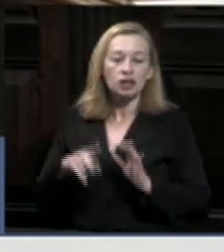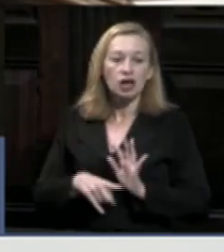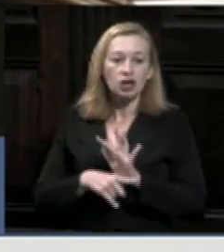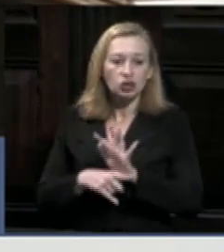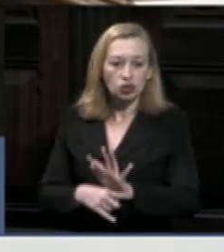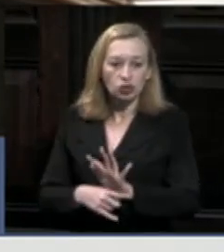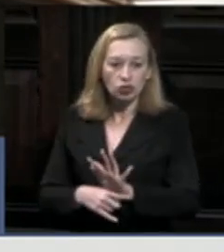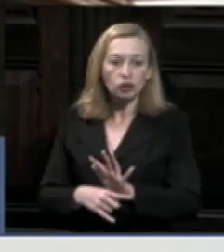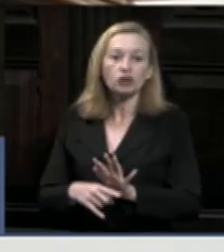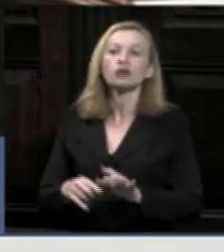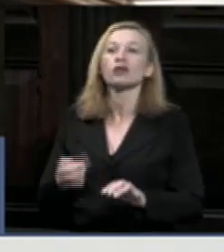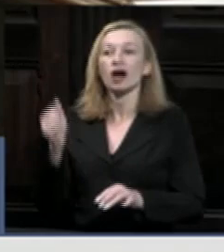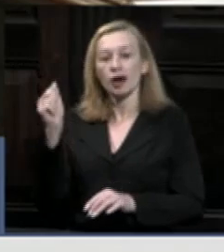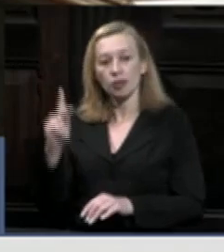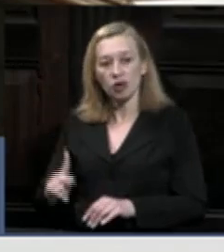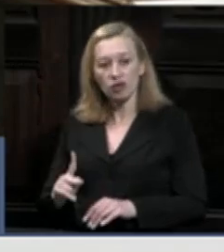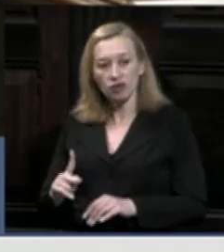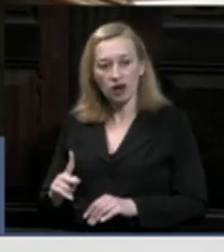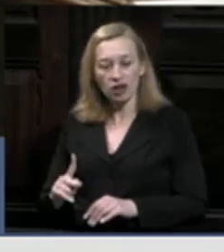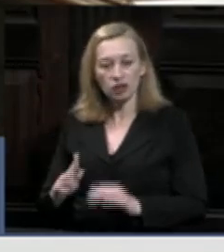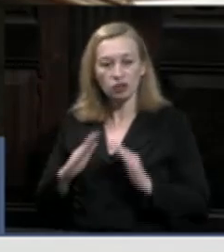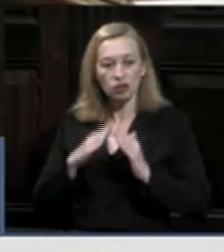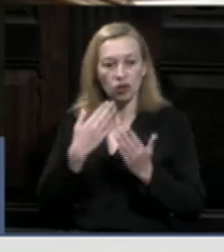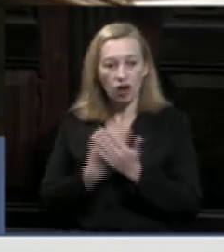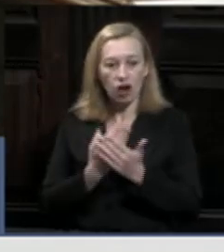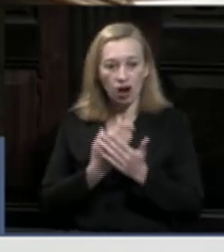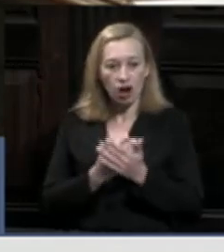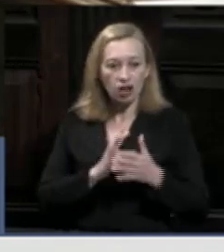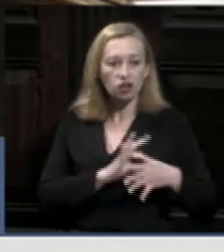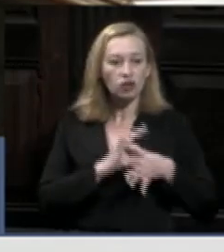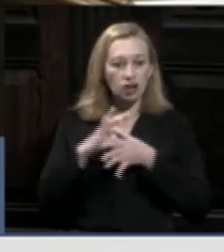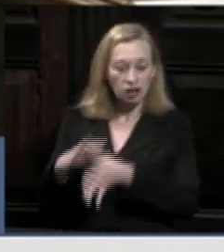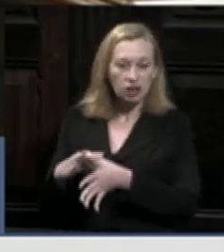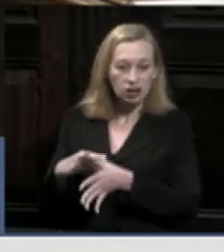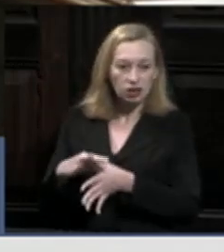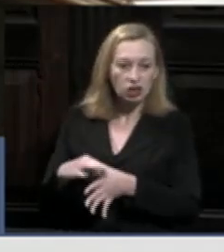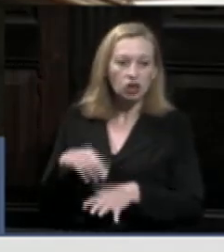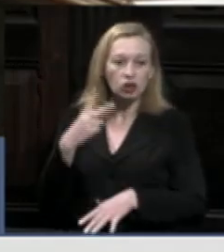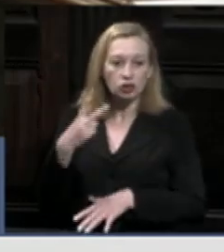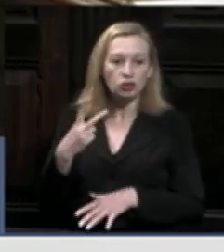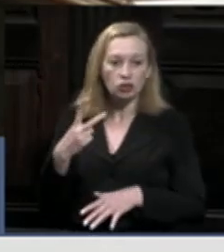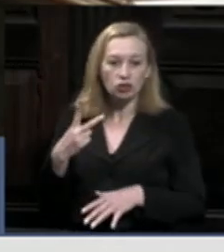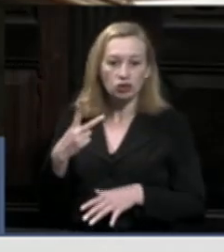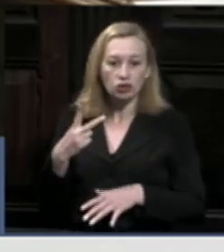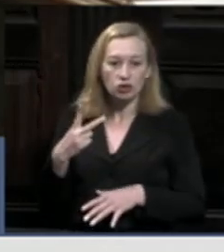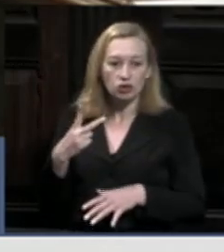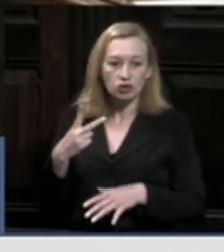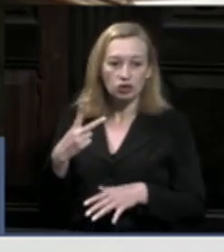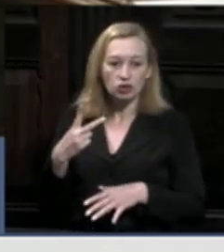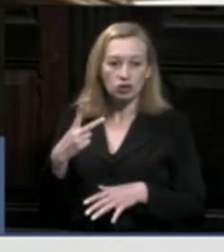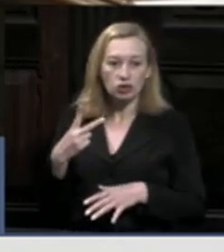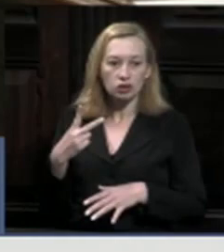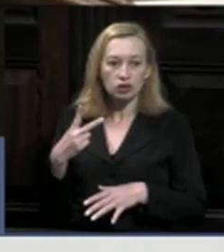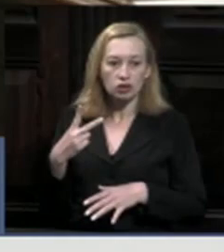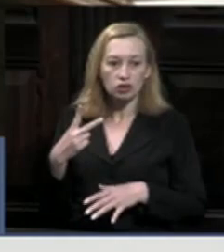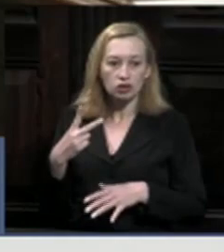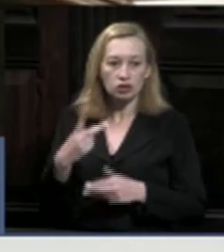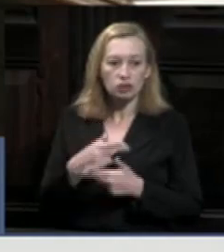acordado no colégio líderes dois pontos importantes e que não entraram no substitutivo e